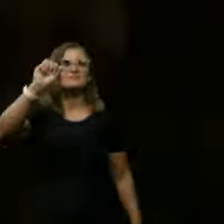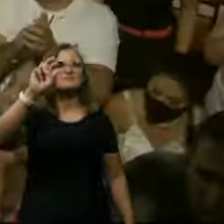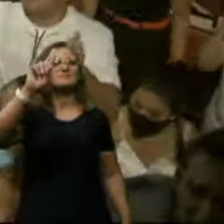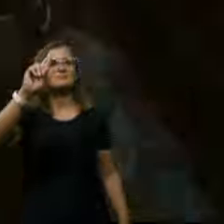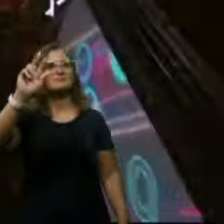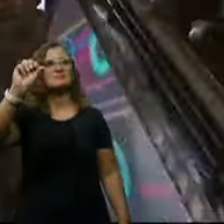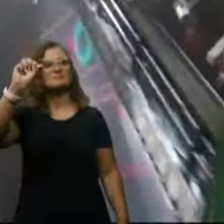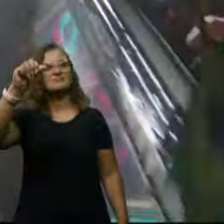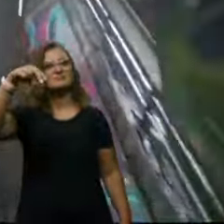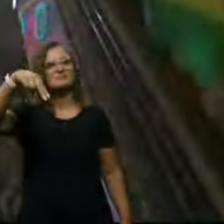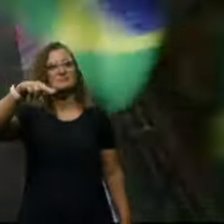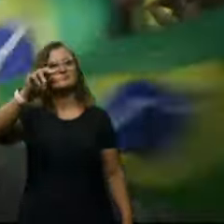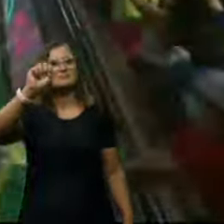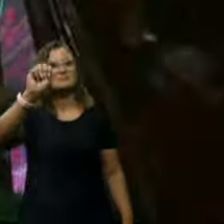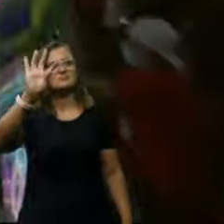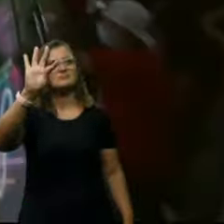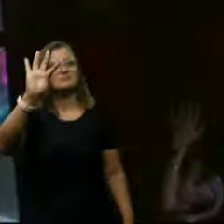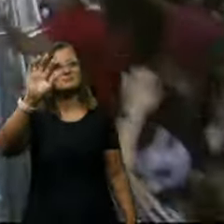E aí E aí